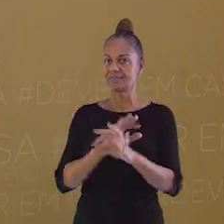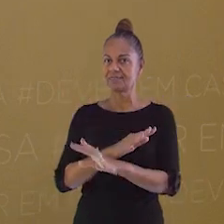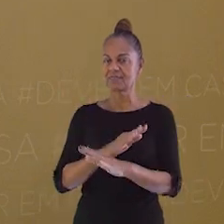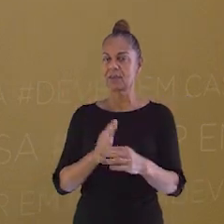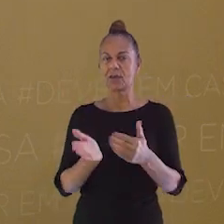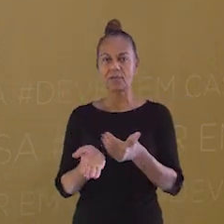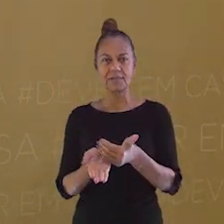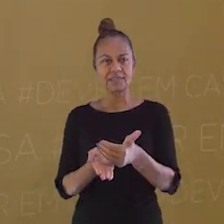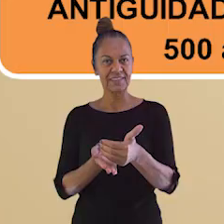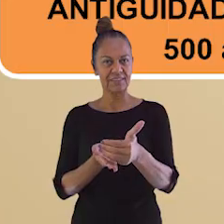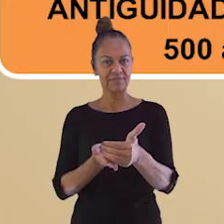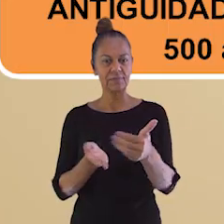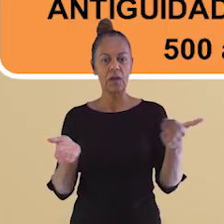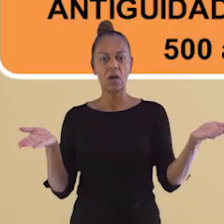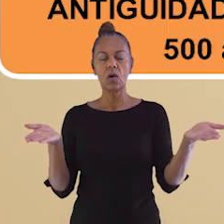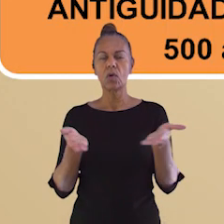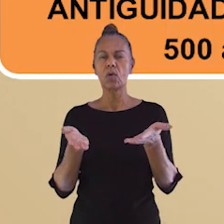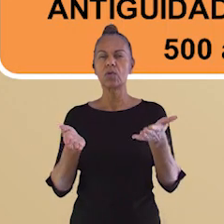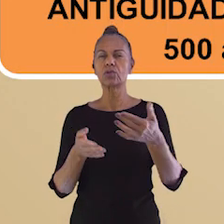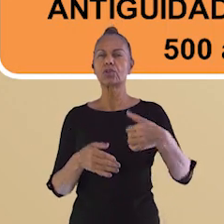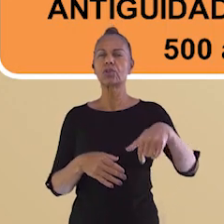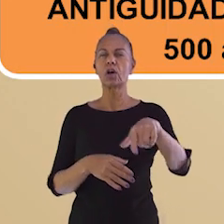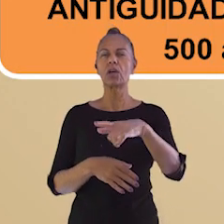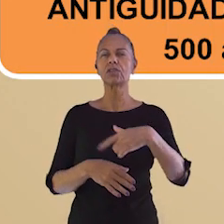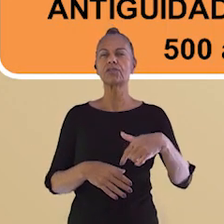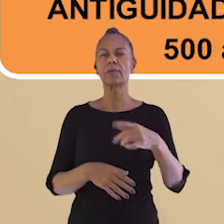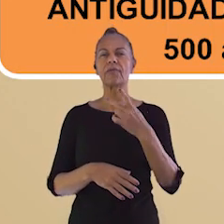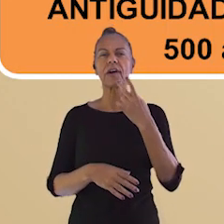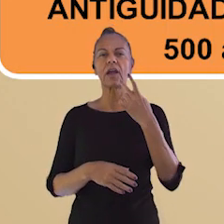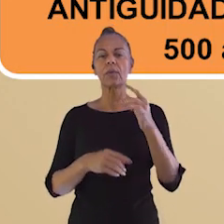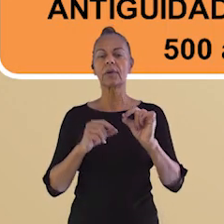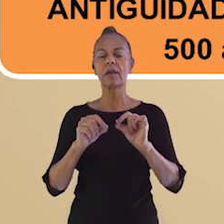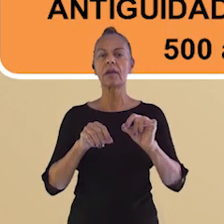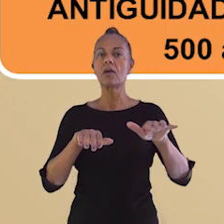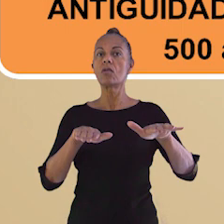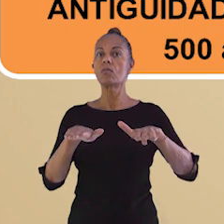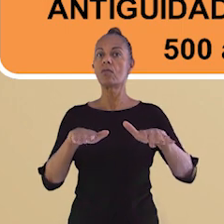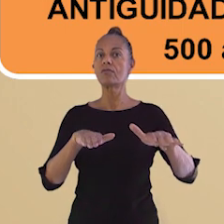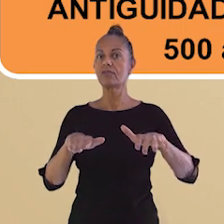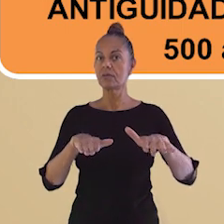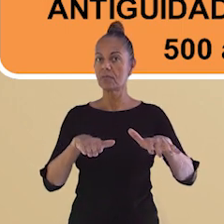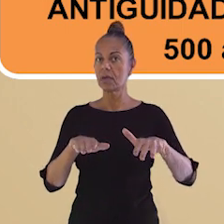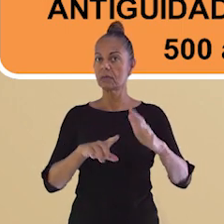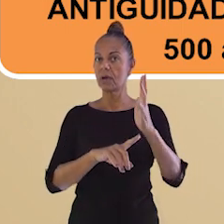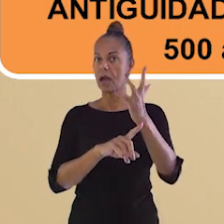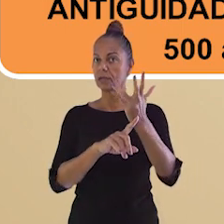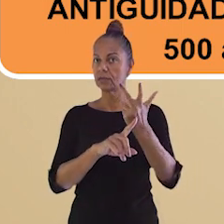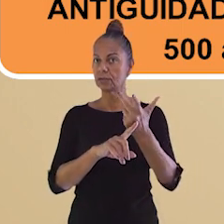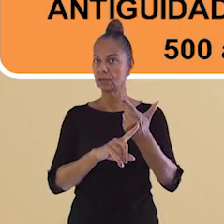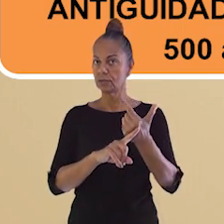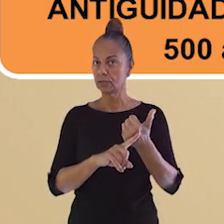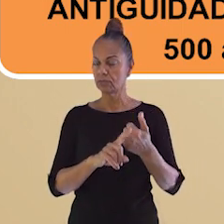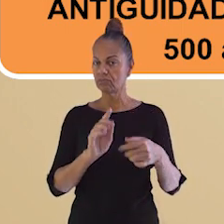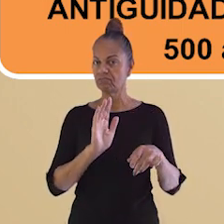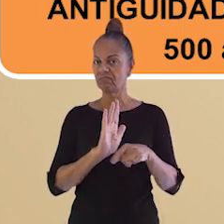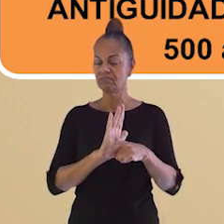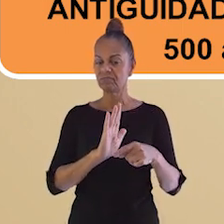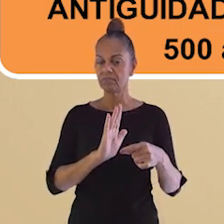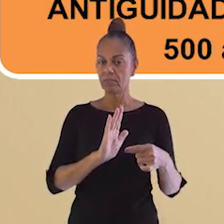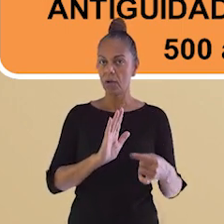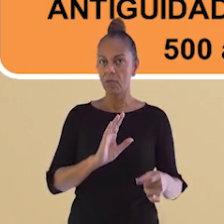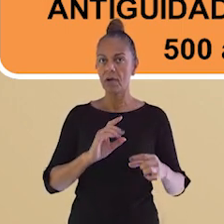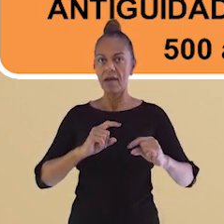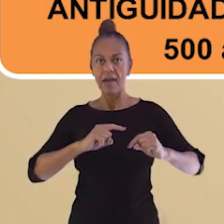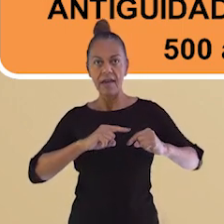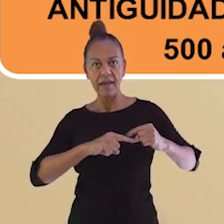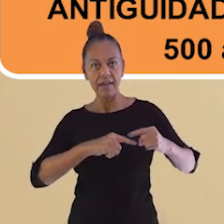nosso programa. Hoje nós vamos falar do movimento artístico chamado de Renascimento Cultural. Porém, eu